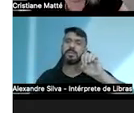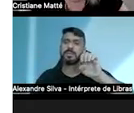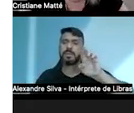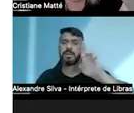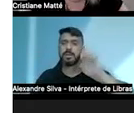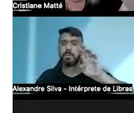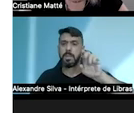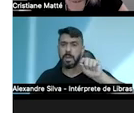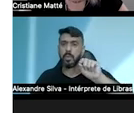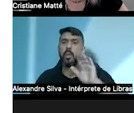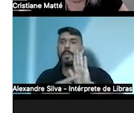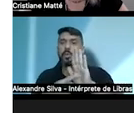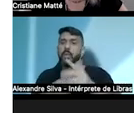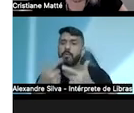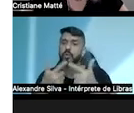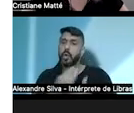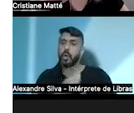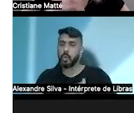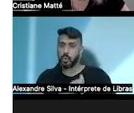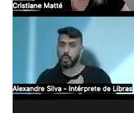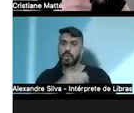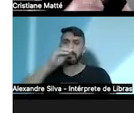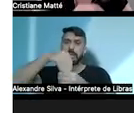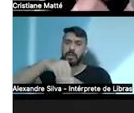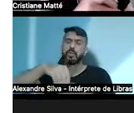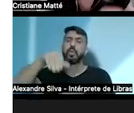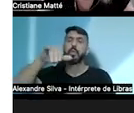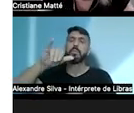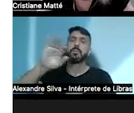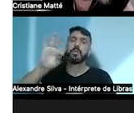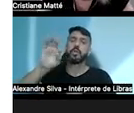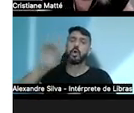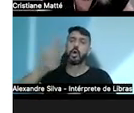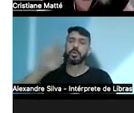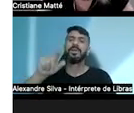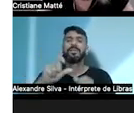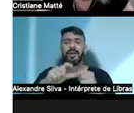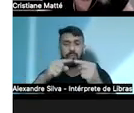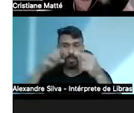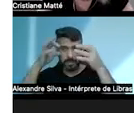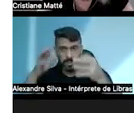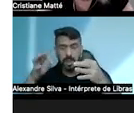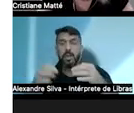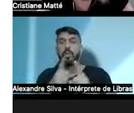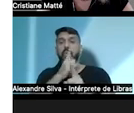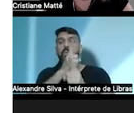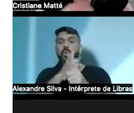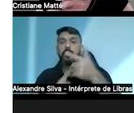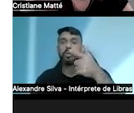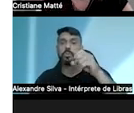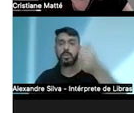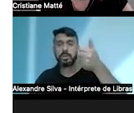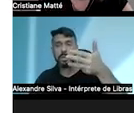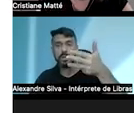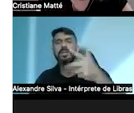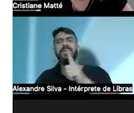esses marcadores de funcionalidade mitocondrial, que está, então, confirmando aqueles nossos dados que nós tínhamos encontrado em 2013, de que